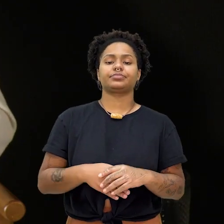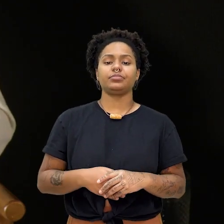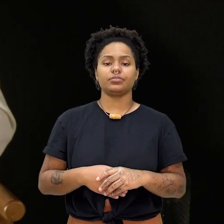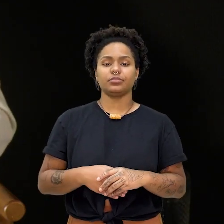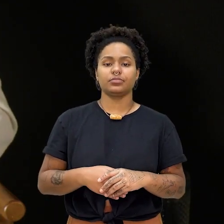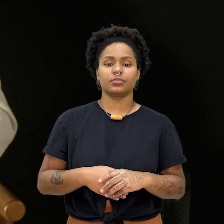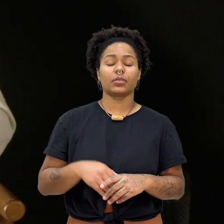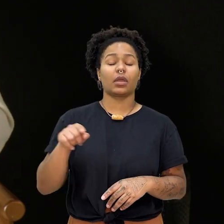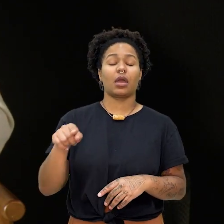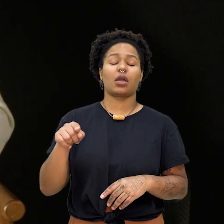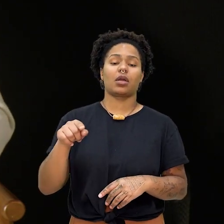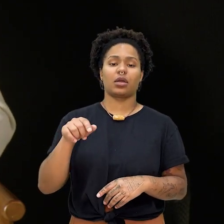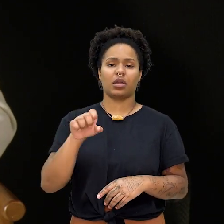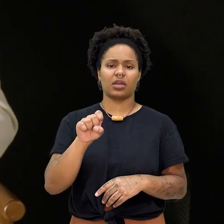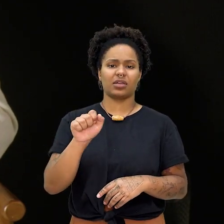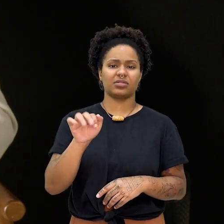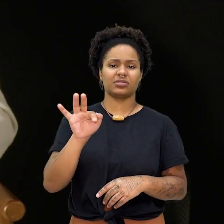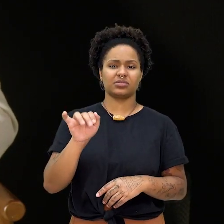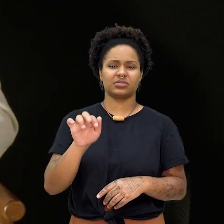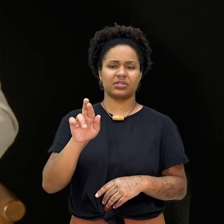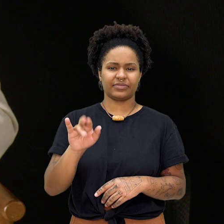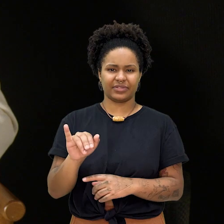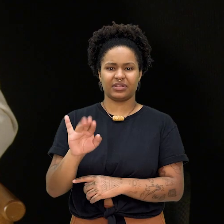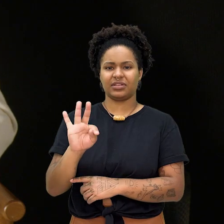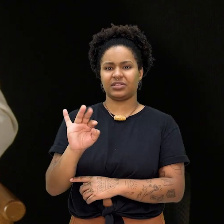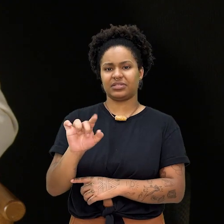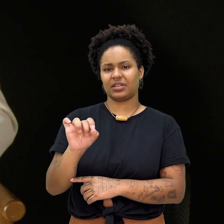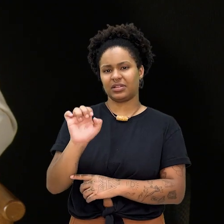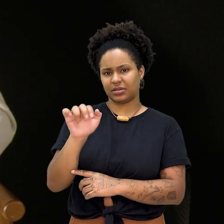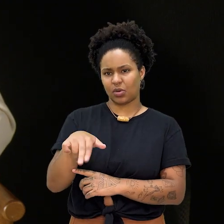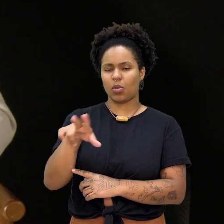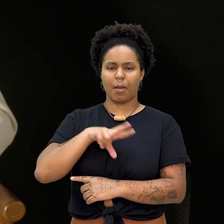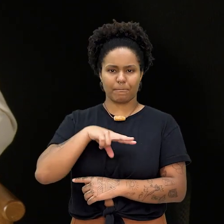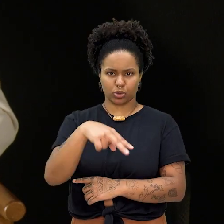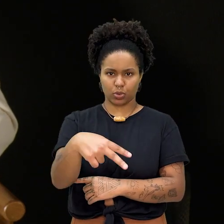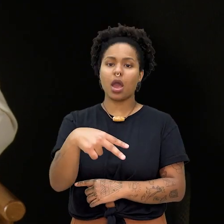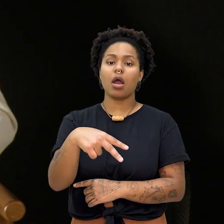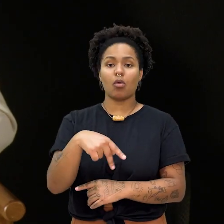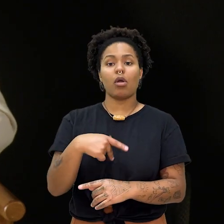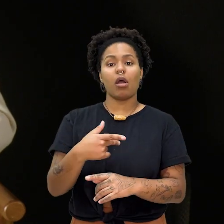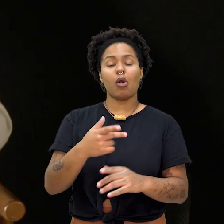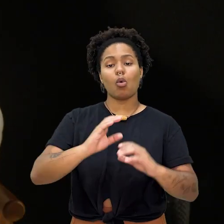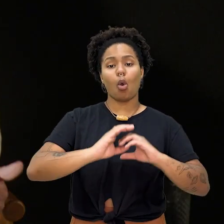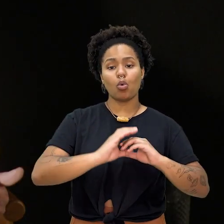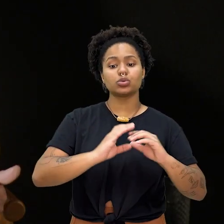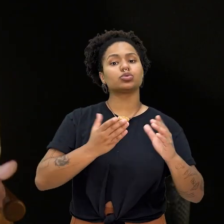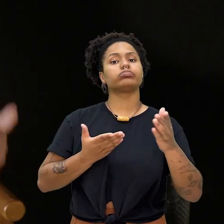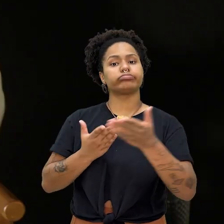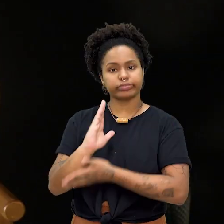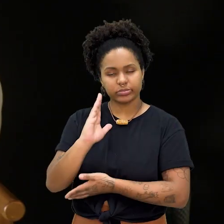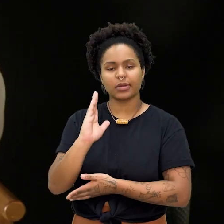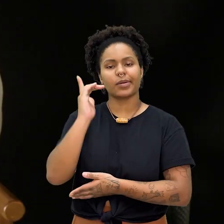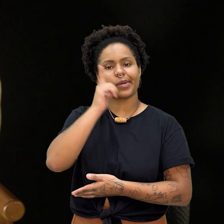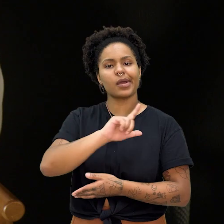a Safari Telecom, da Vodafone, de Portugal, entrou nesse concurso e